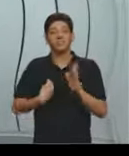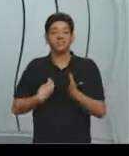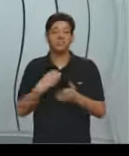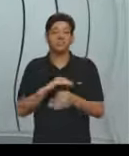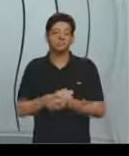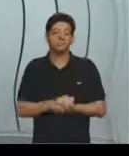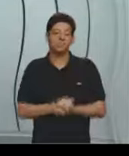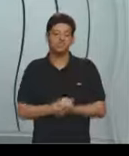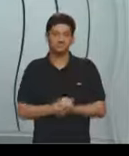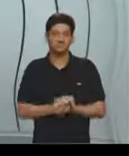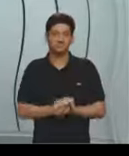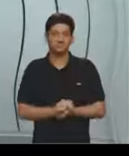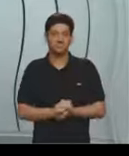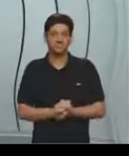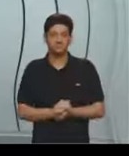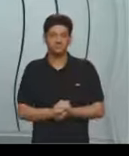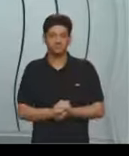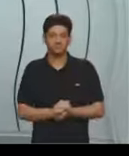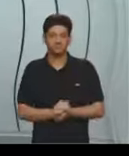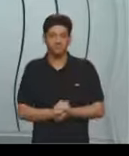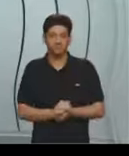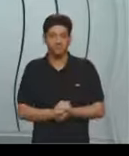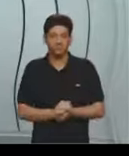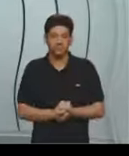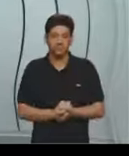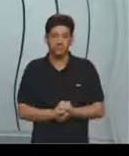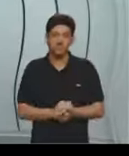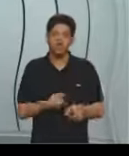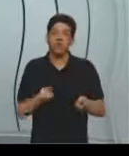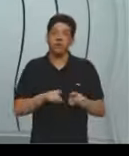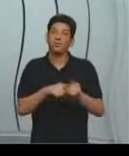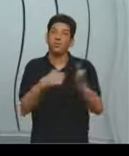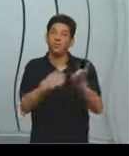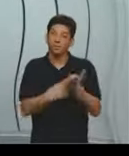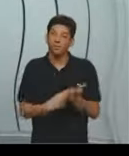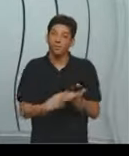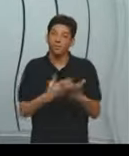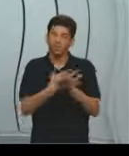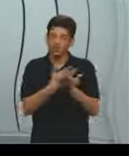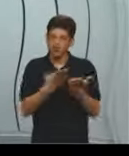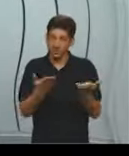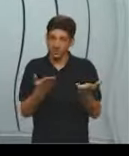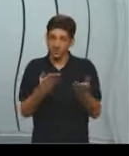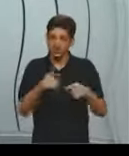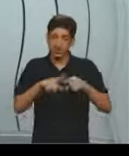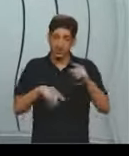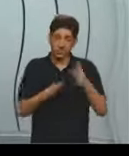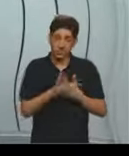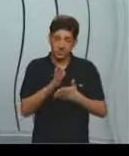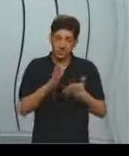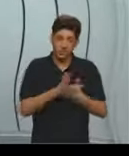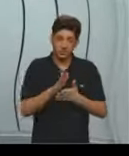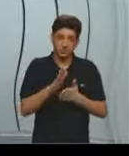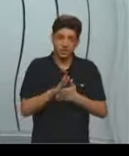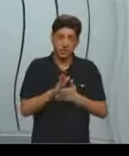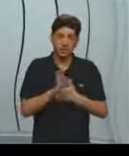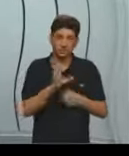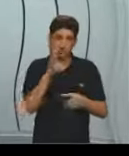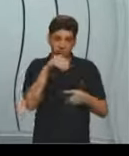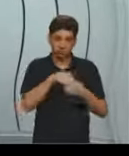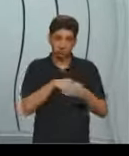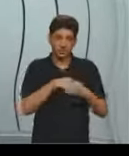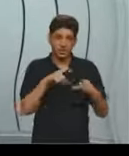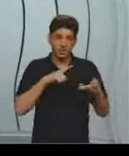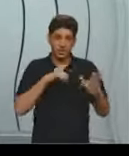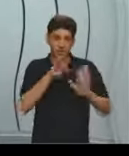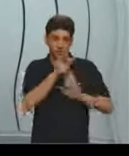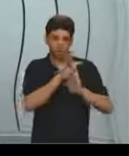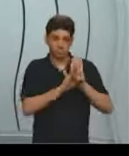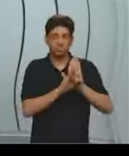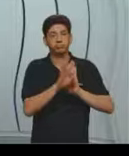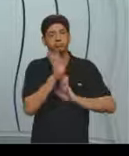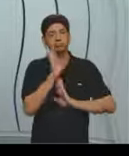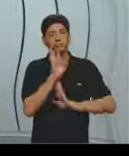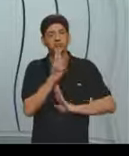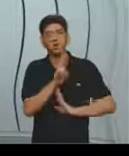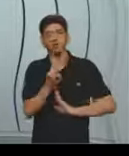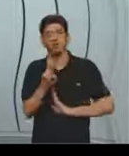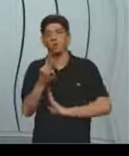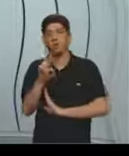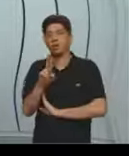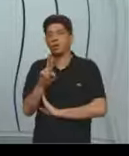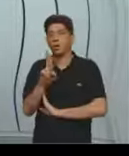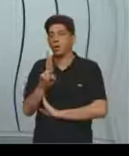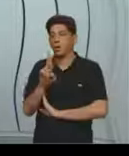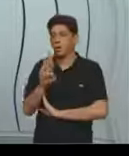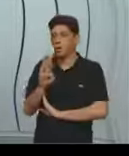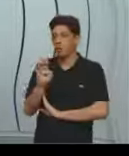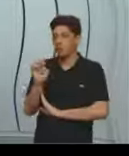faço também é que no pet e é que Thaís conteúdo tem texto lá muito legal do autor chama Ruben